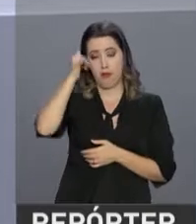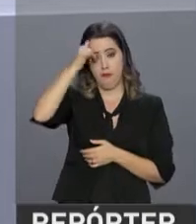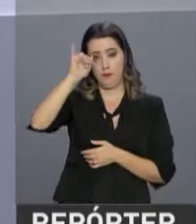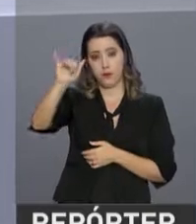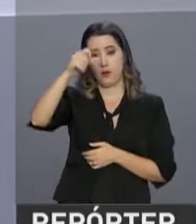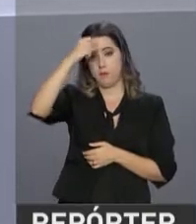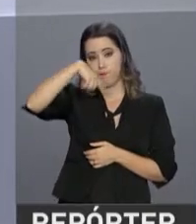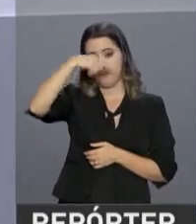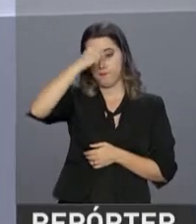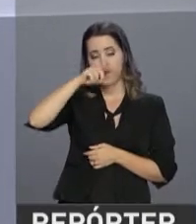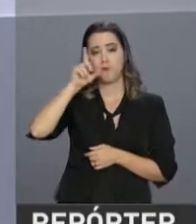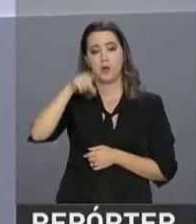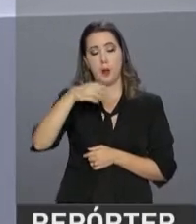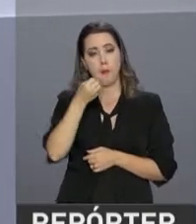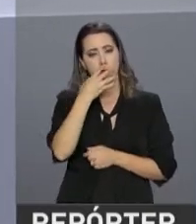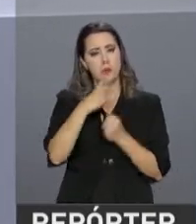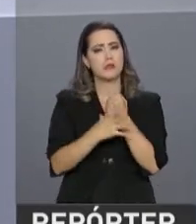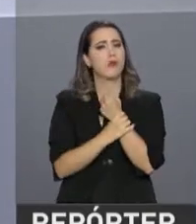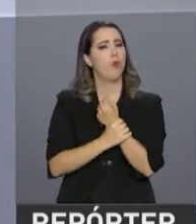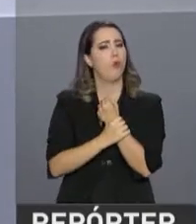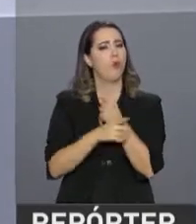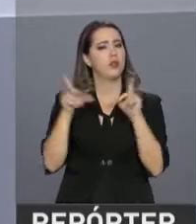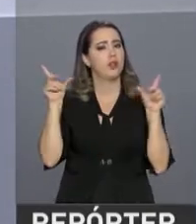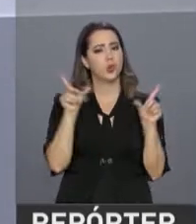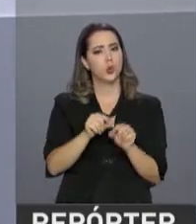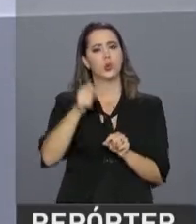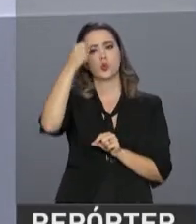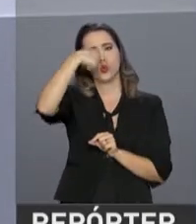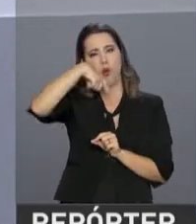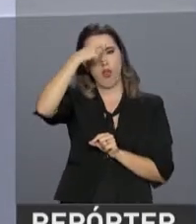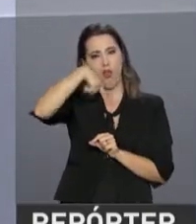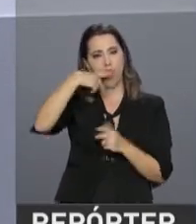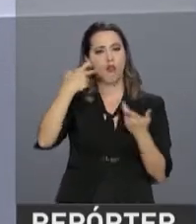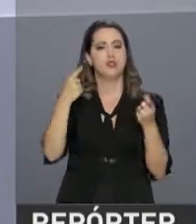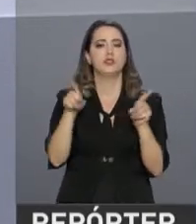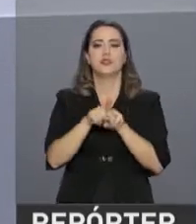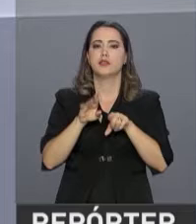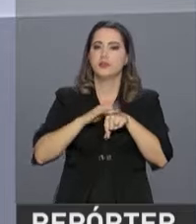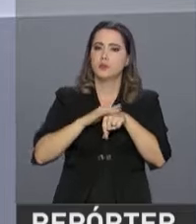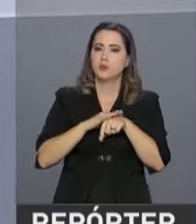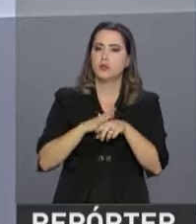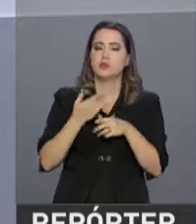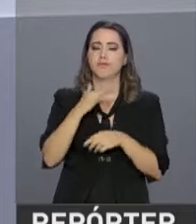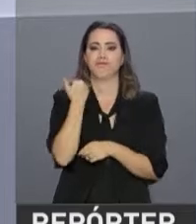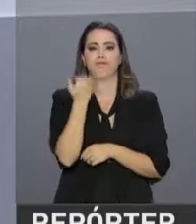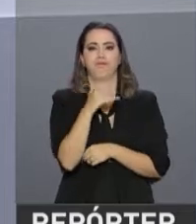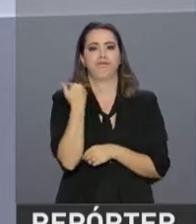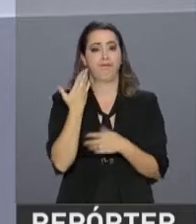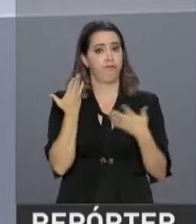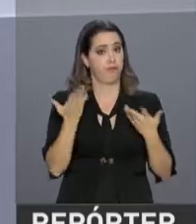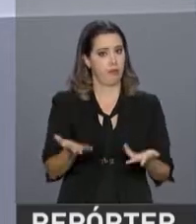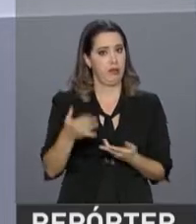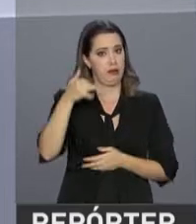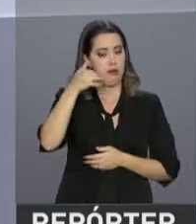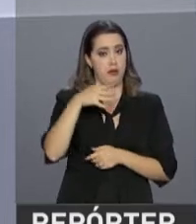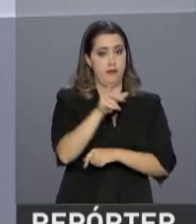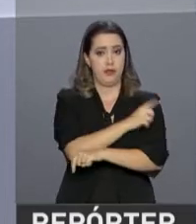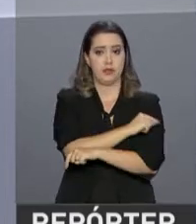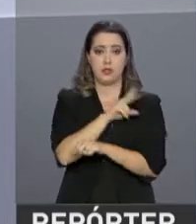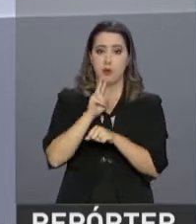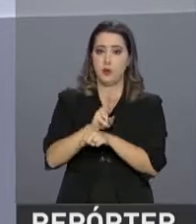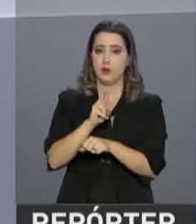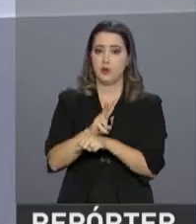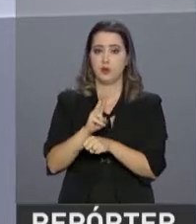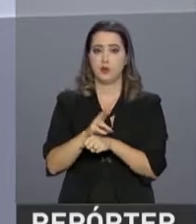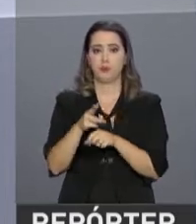é segura, reduz complicações e casos graves da doença, além de internações e mortes. A vacina desta campanha